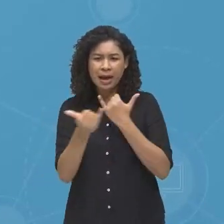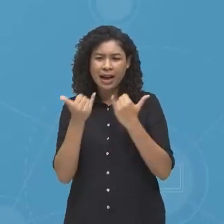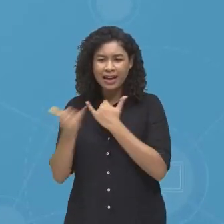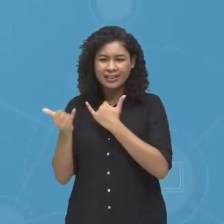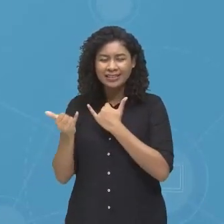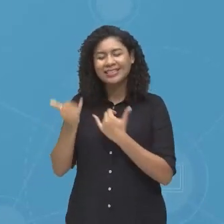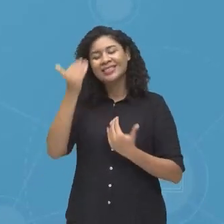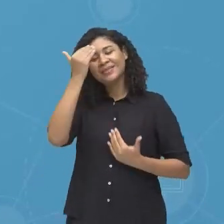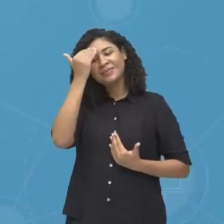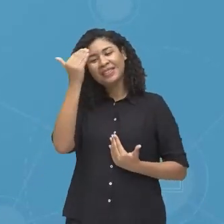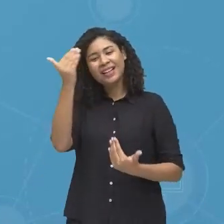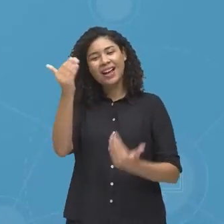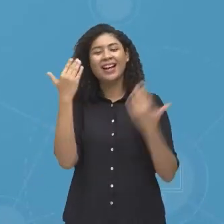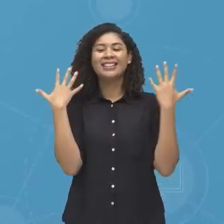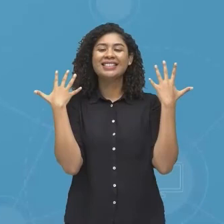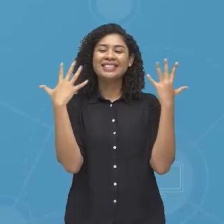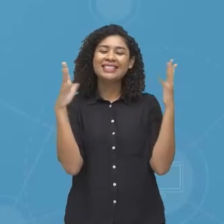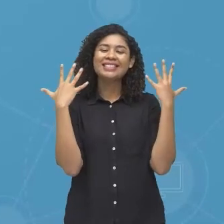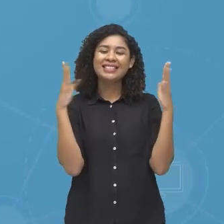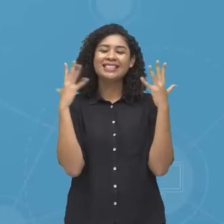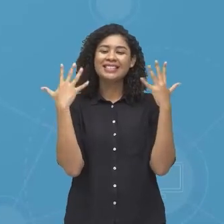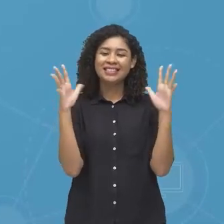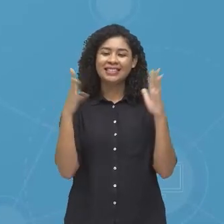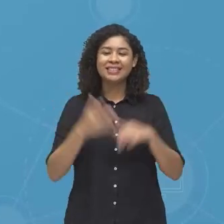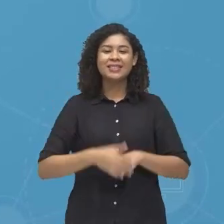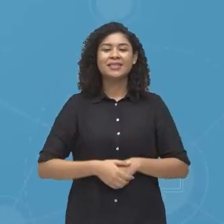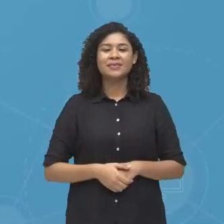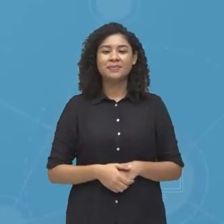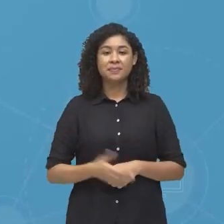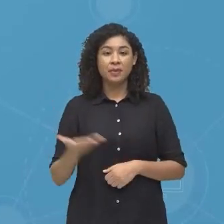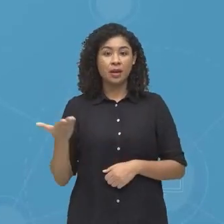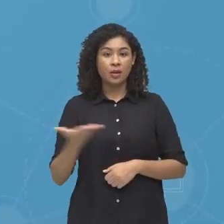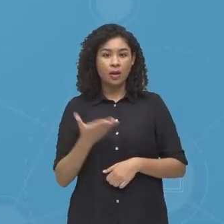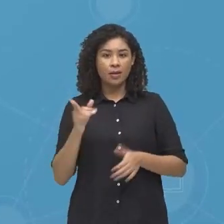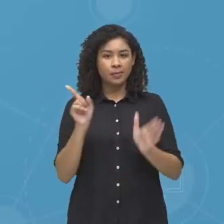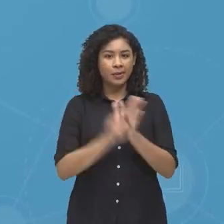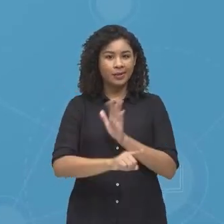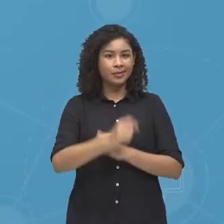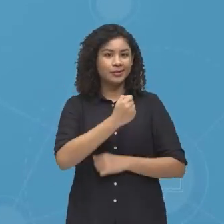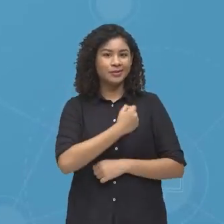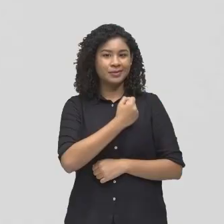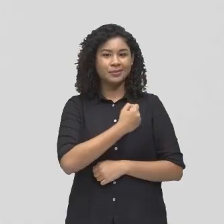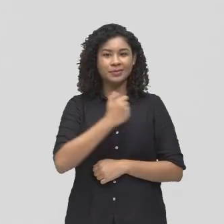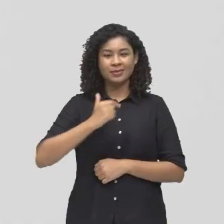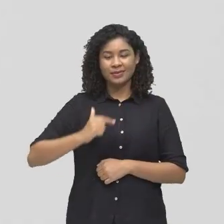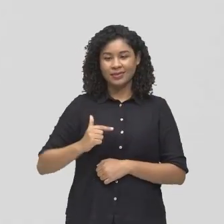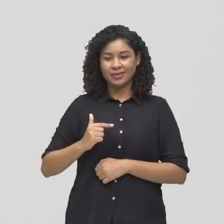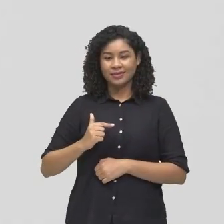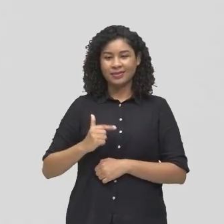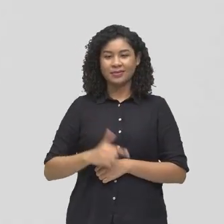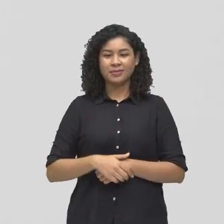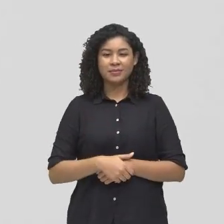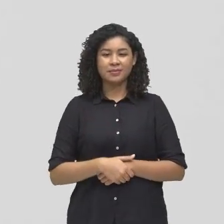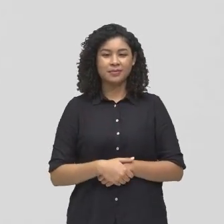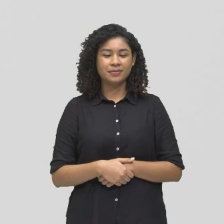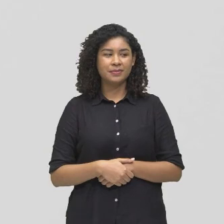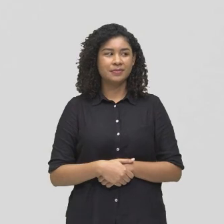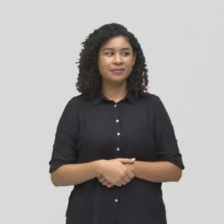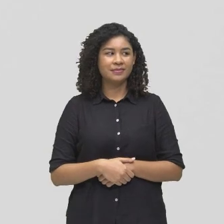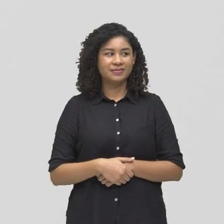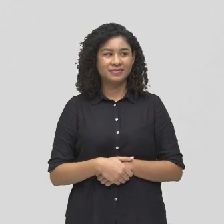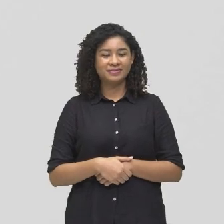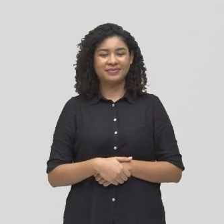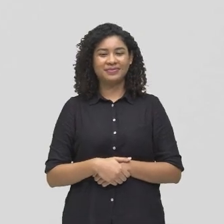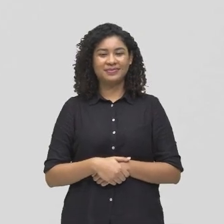obrigado, parabéns e vamos que vamos com a segunda questão de hoje. A